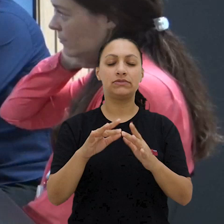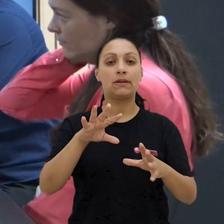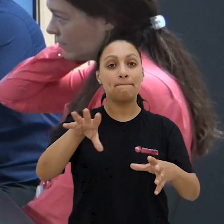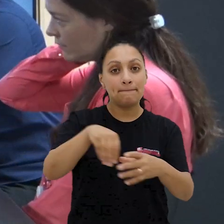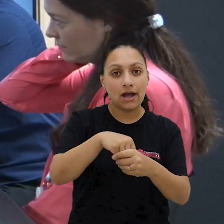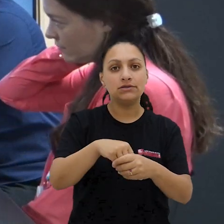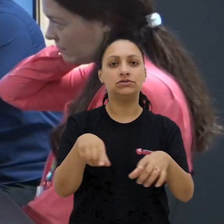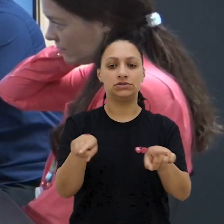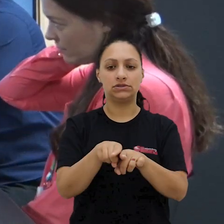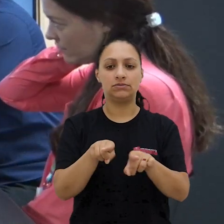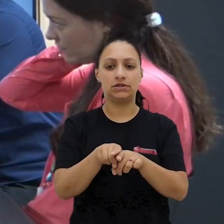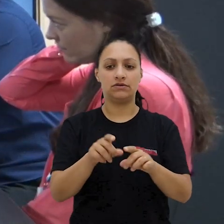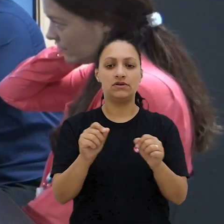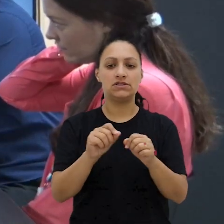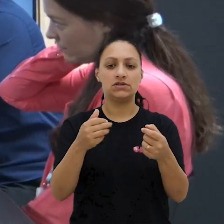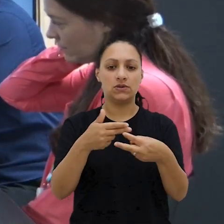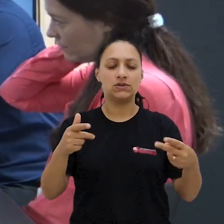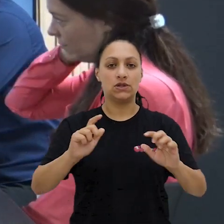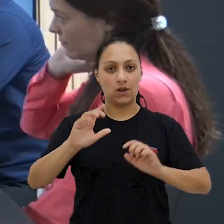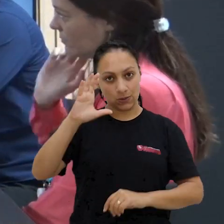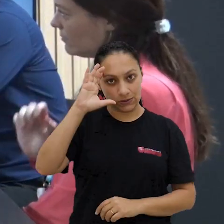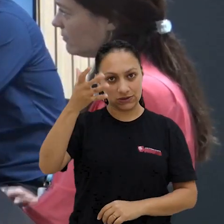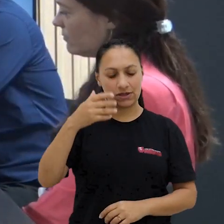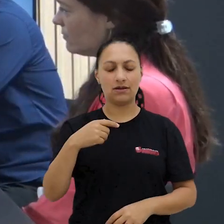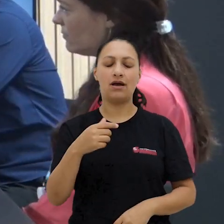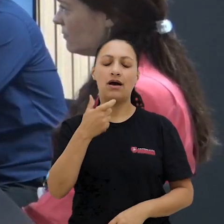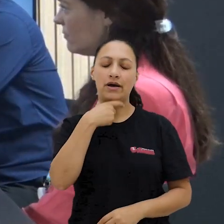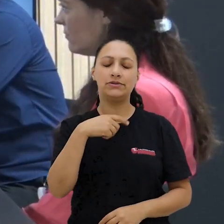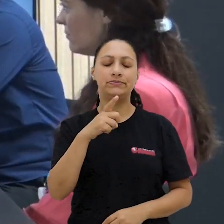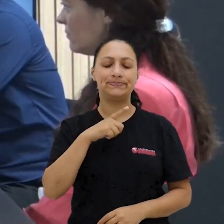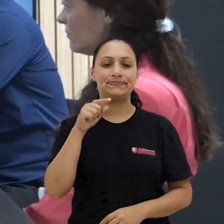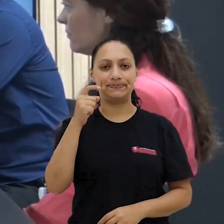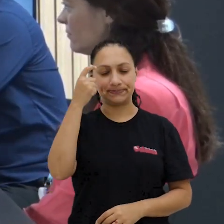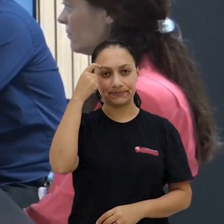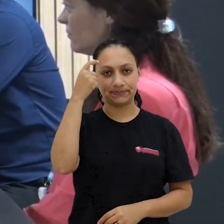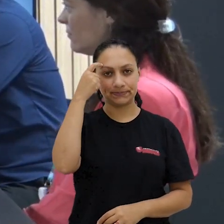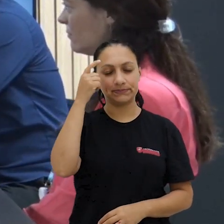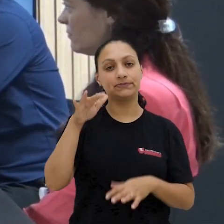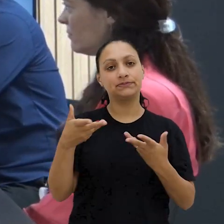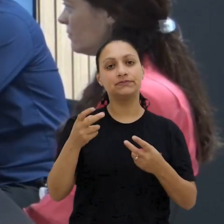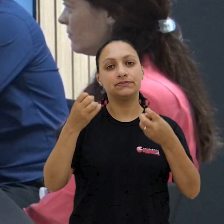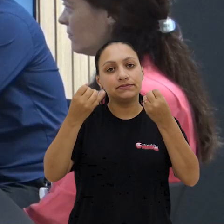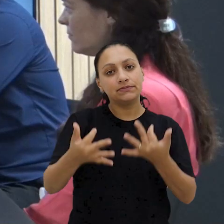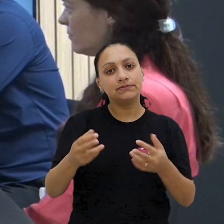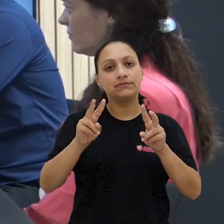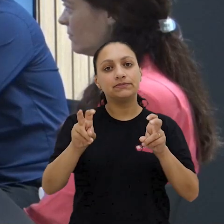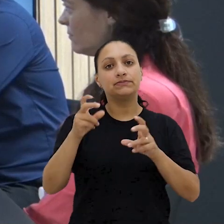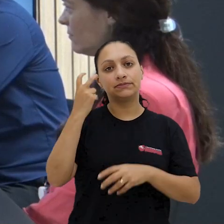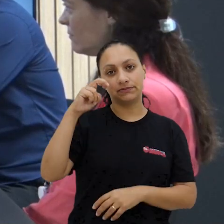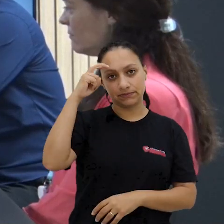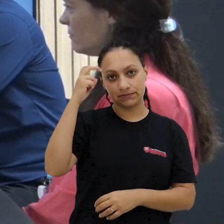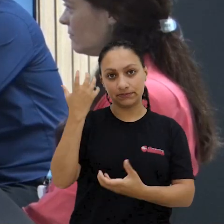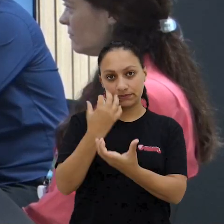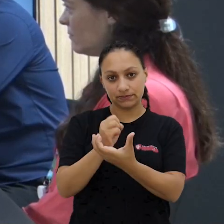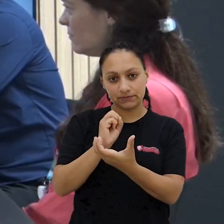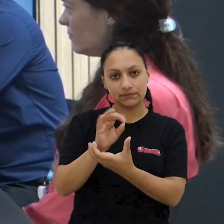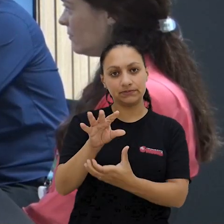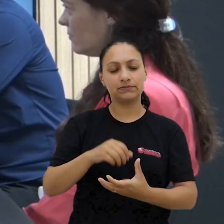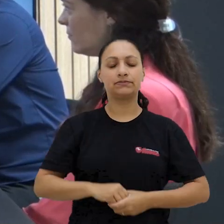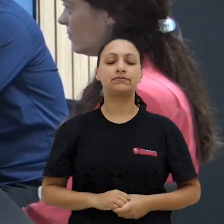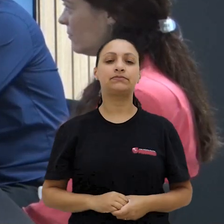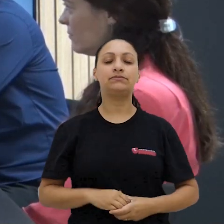parte de fazer a coisa acontecer. Então, acho que tem um pouco desse raciocínio quando a gente fala de cultura, pensando no nome do podcast,